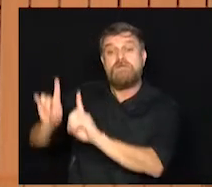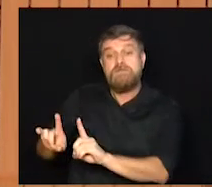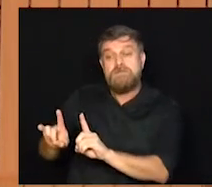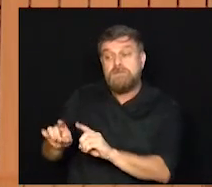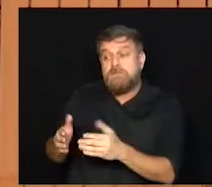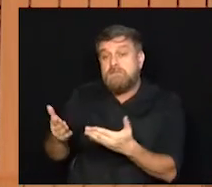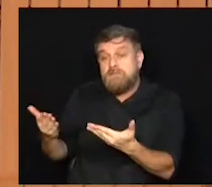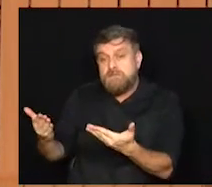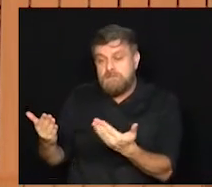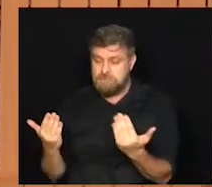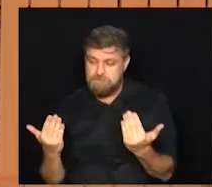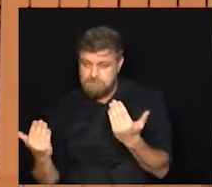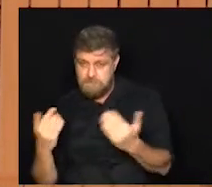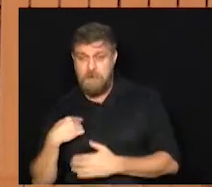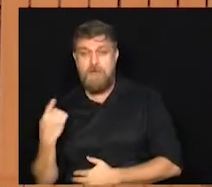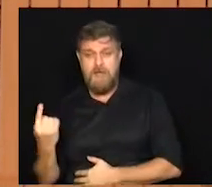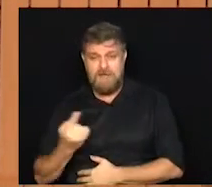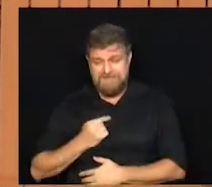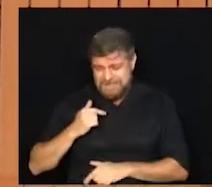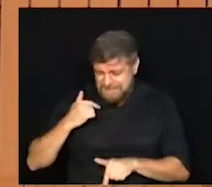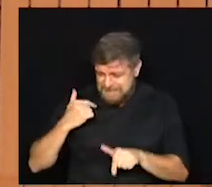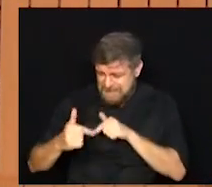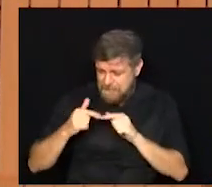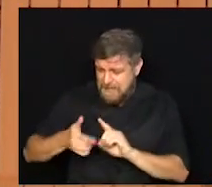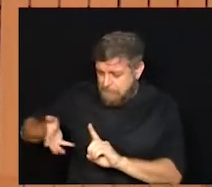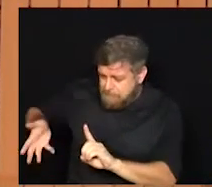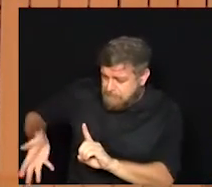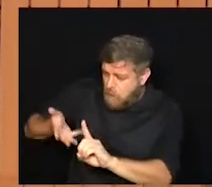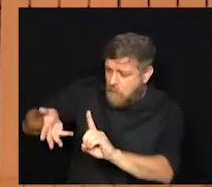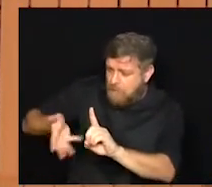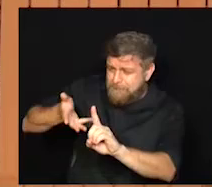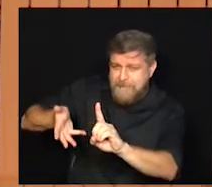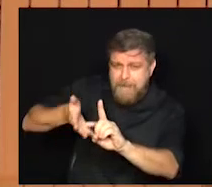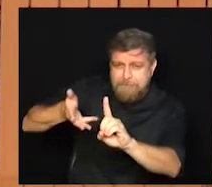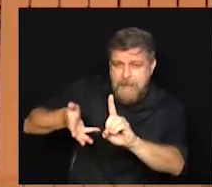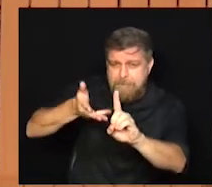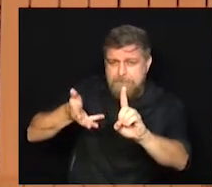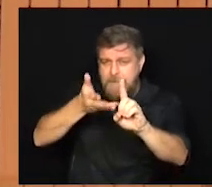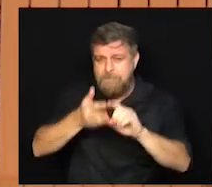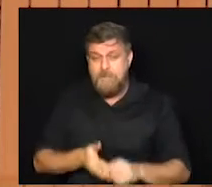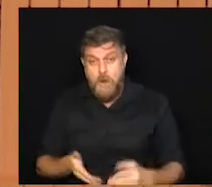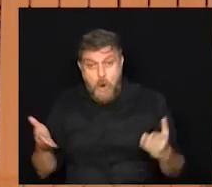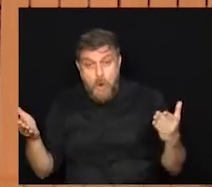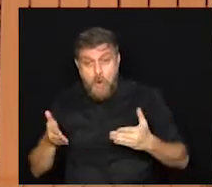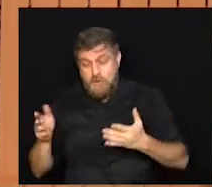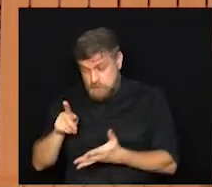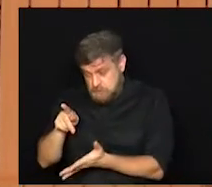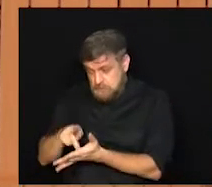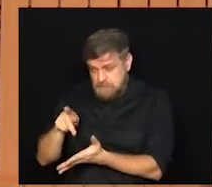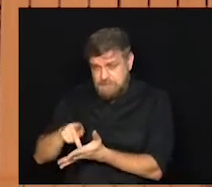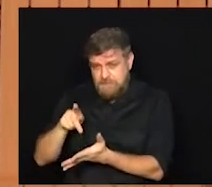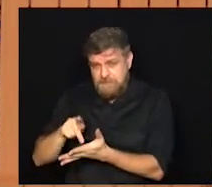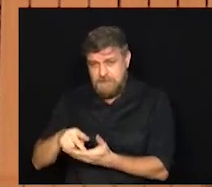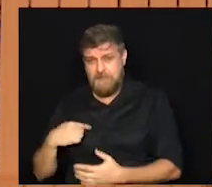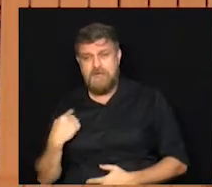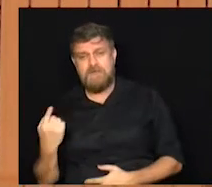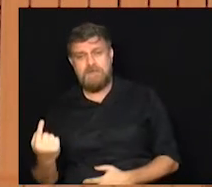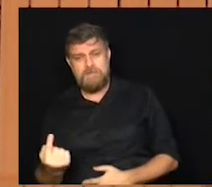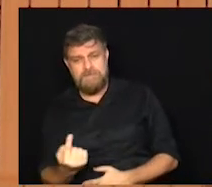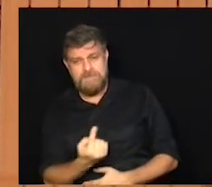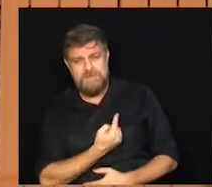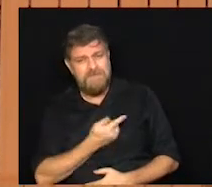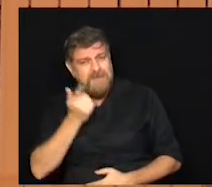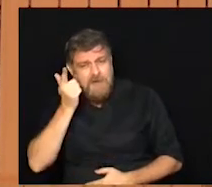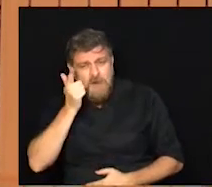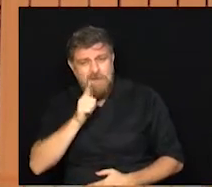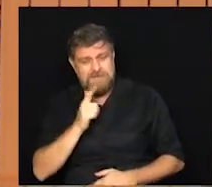quê? Trabalhar em cima disso, motivação. Hoje é o que faz, é que realmente hoje, para a gente